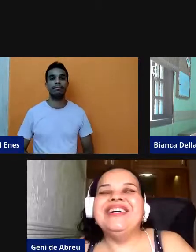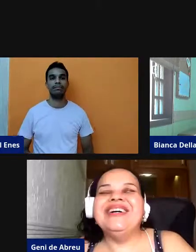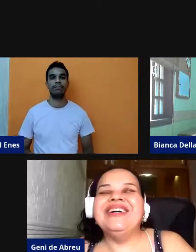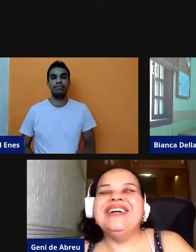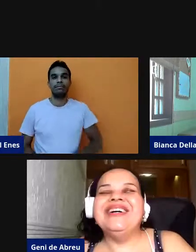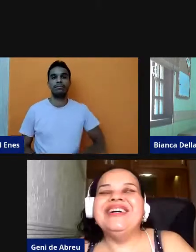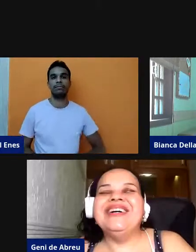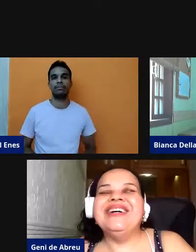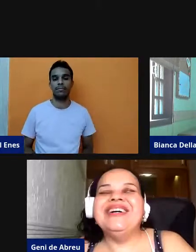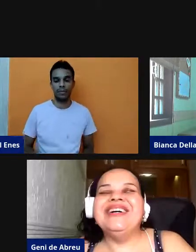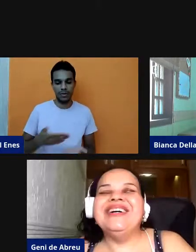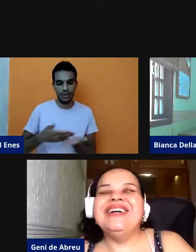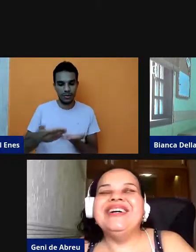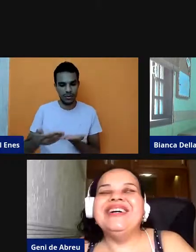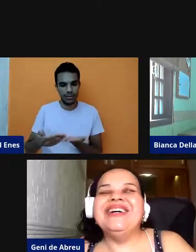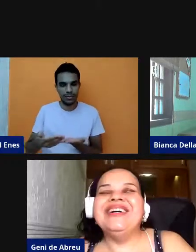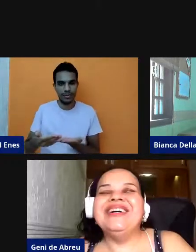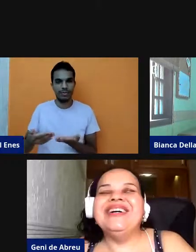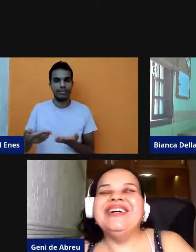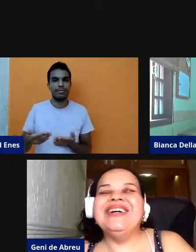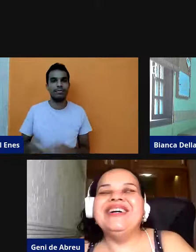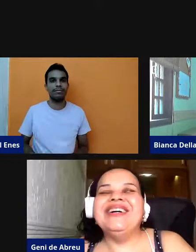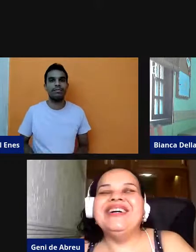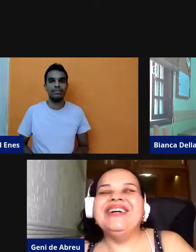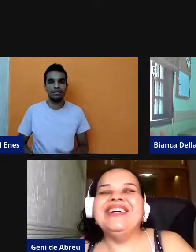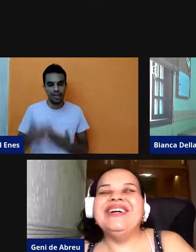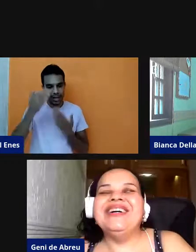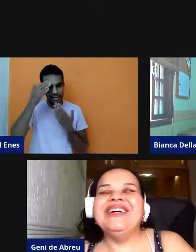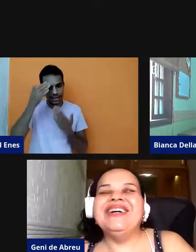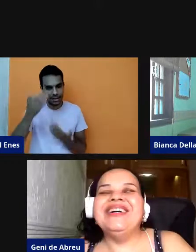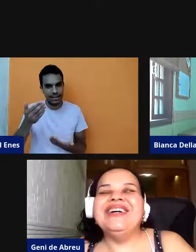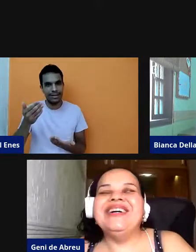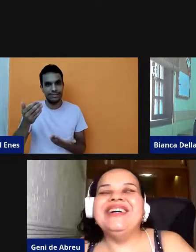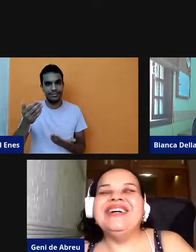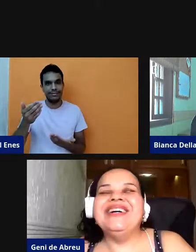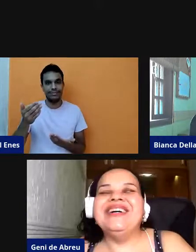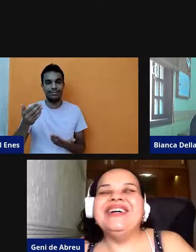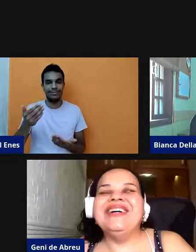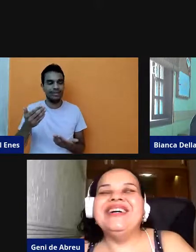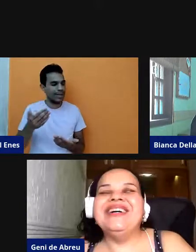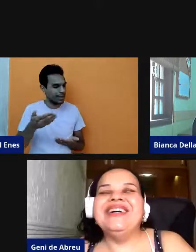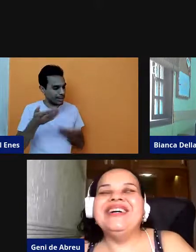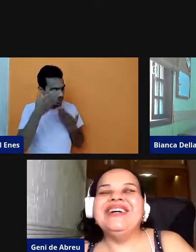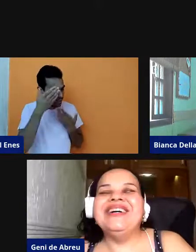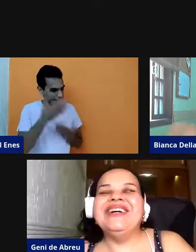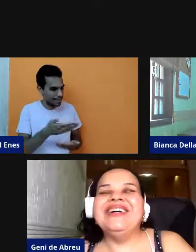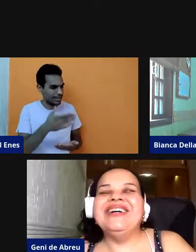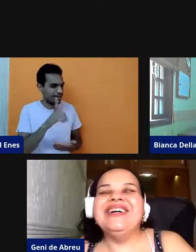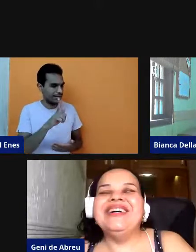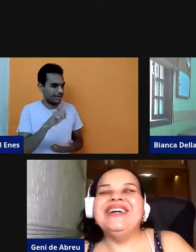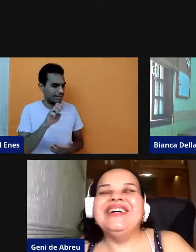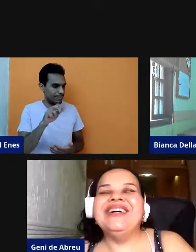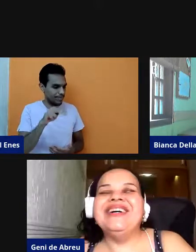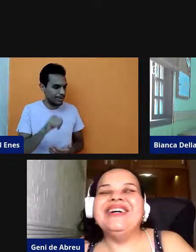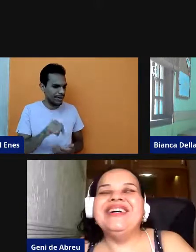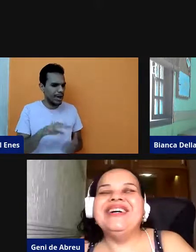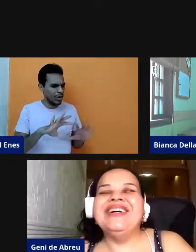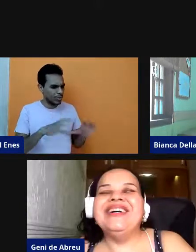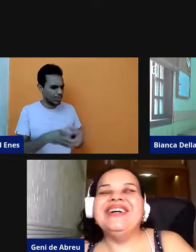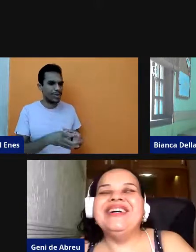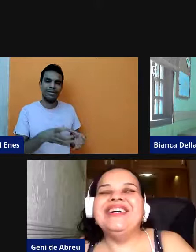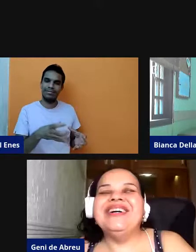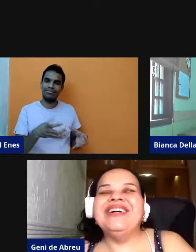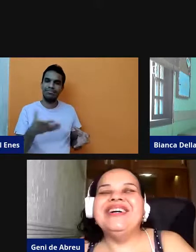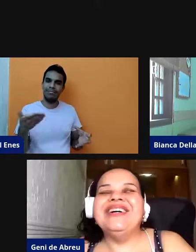Vou começar a caminhar para os agradecimentos. Então, agradecer bastante a Geni. Na verdade, agradecer a equipe